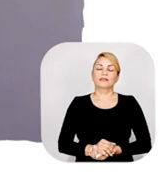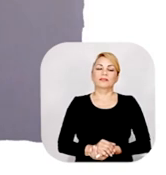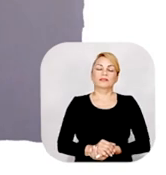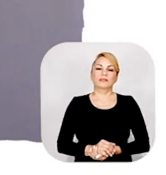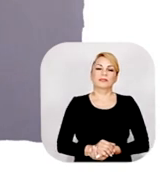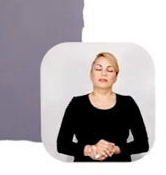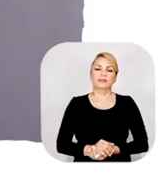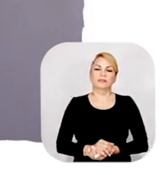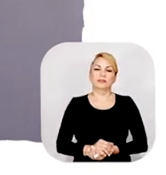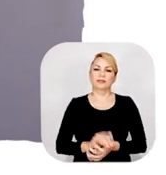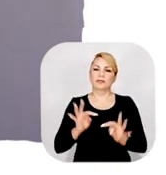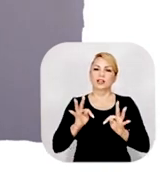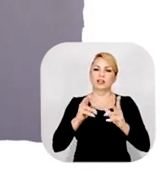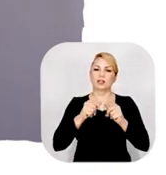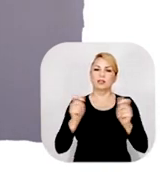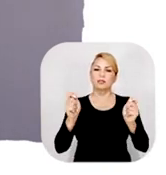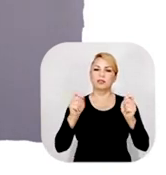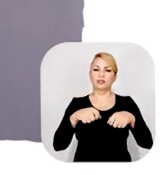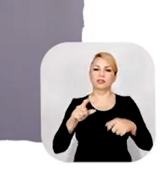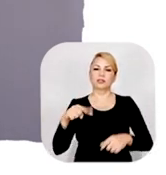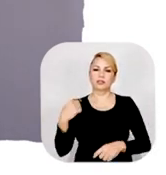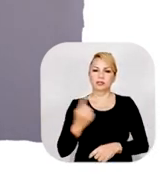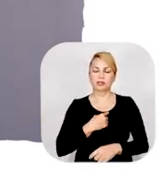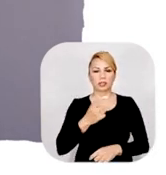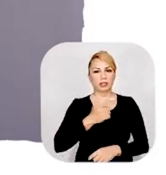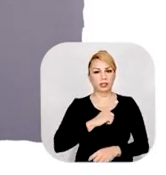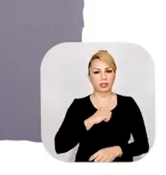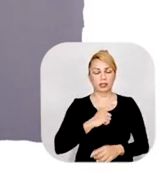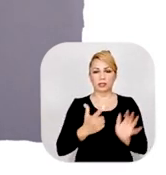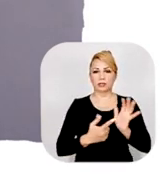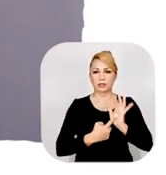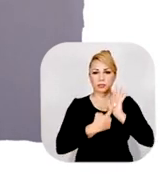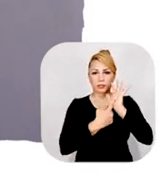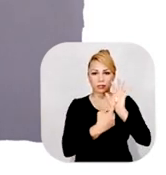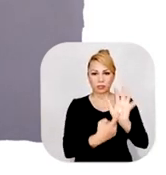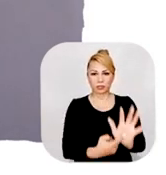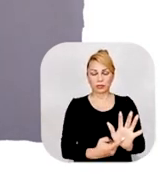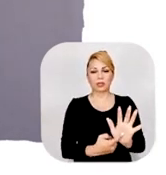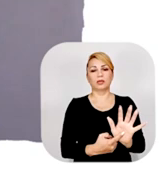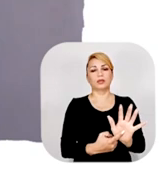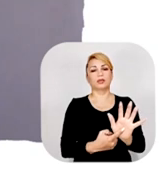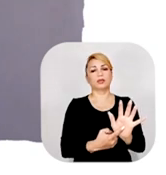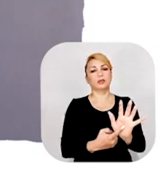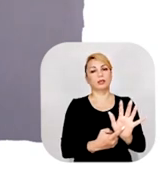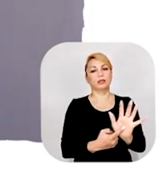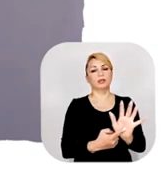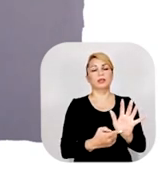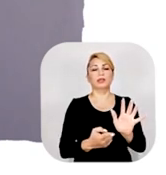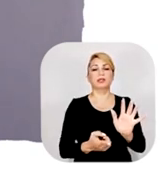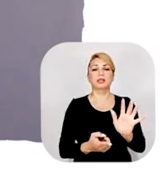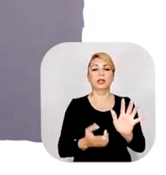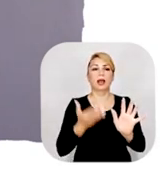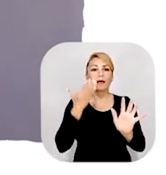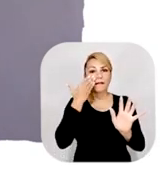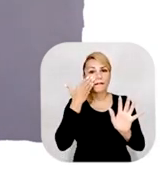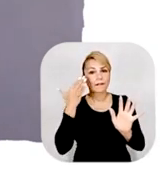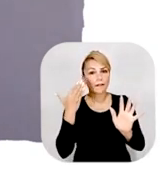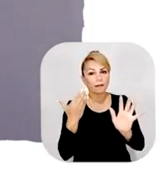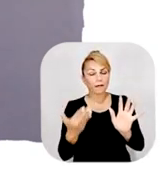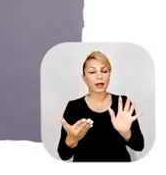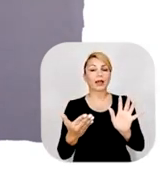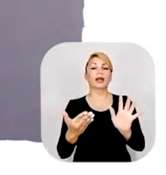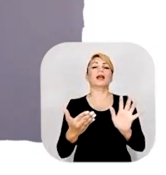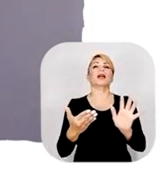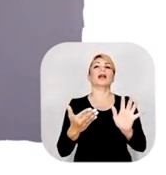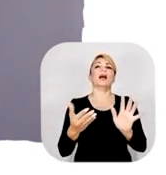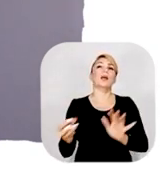E toda a possibilidade que a gente tiver de mostrar ou de revelar um pouco partes da memória